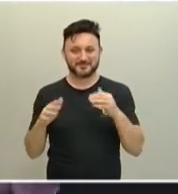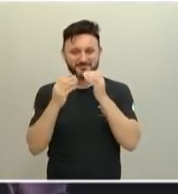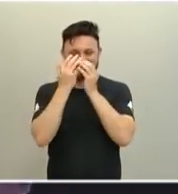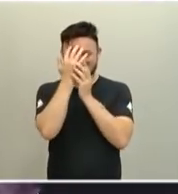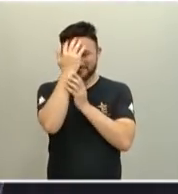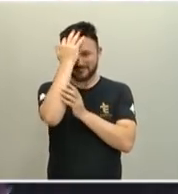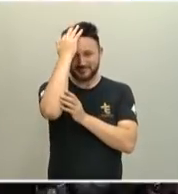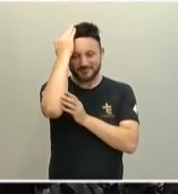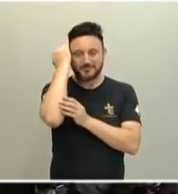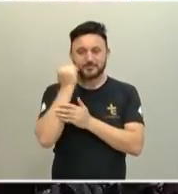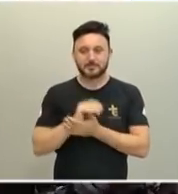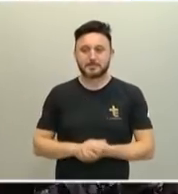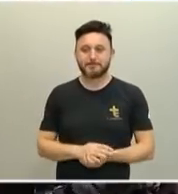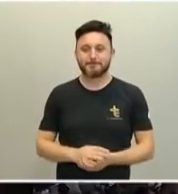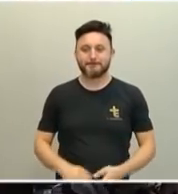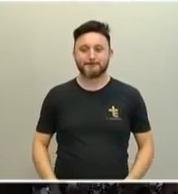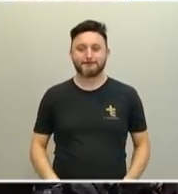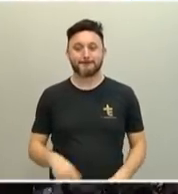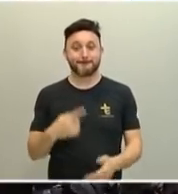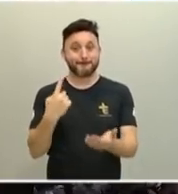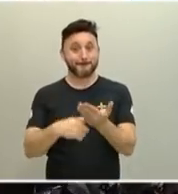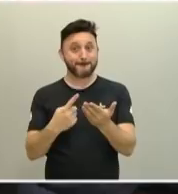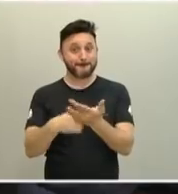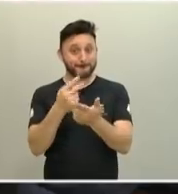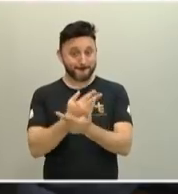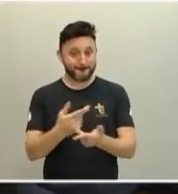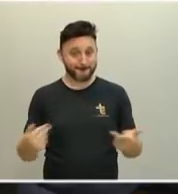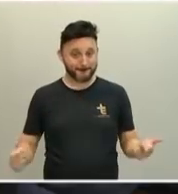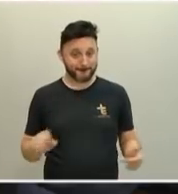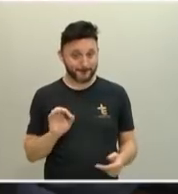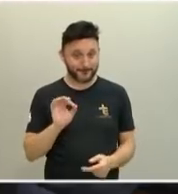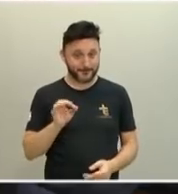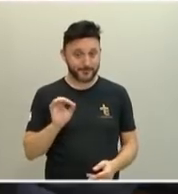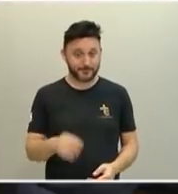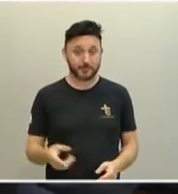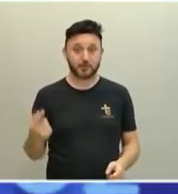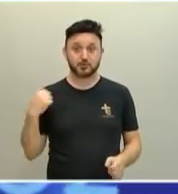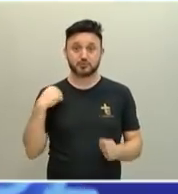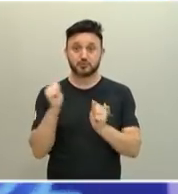Ó, vou combinar uma coisa. Entre nós aqui, ó, e